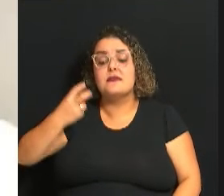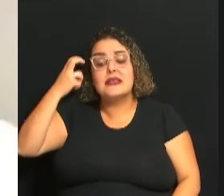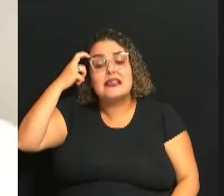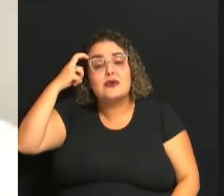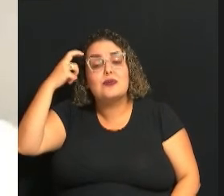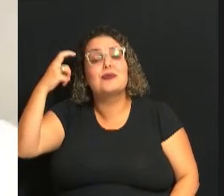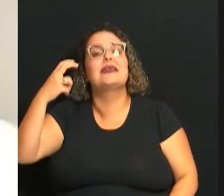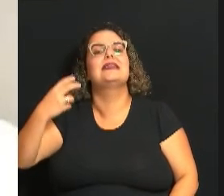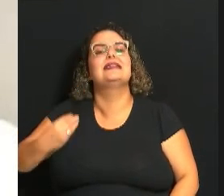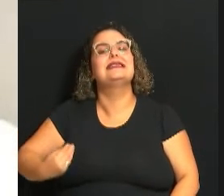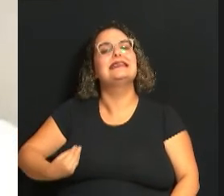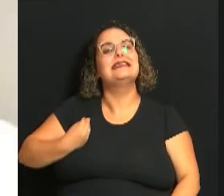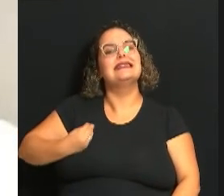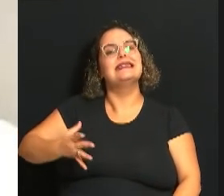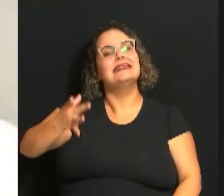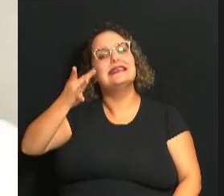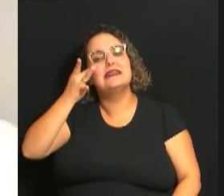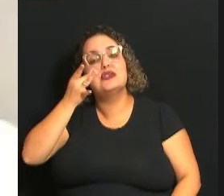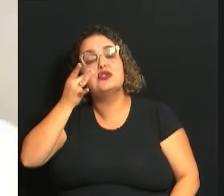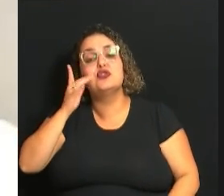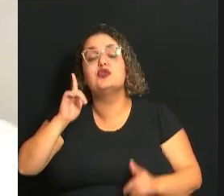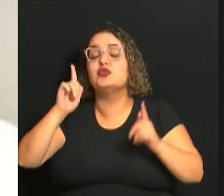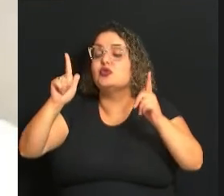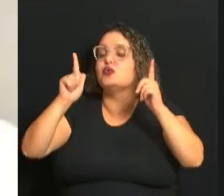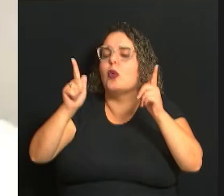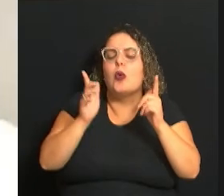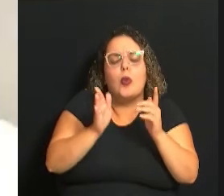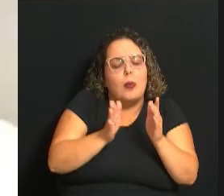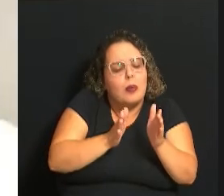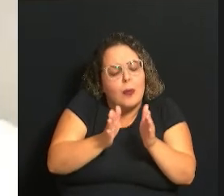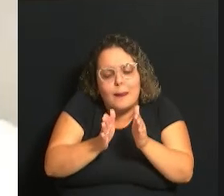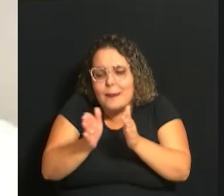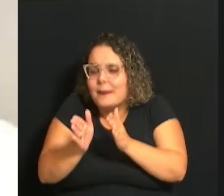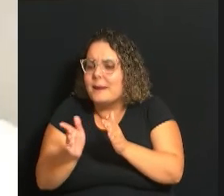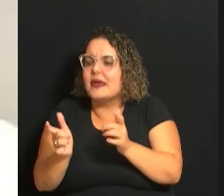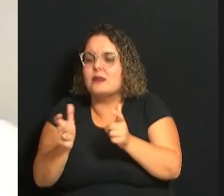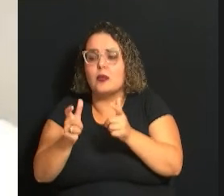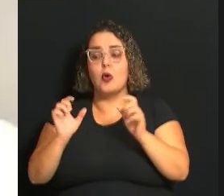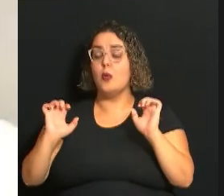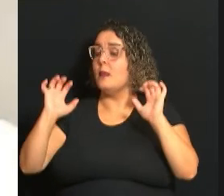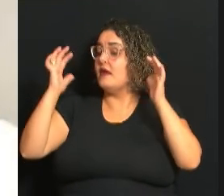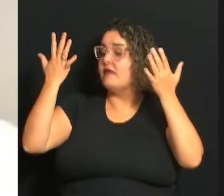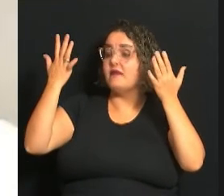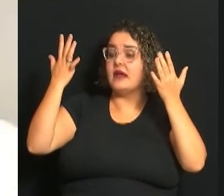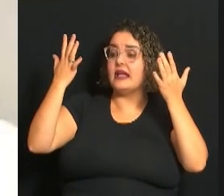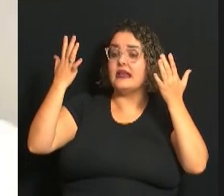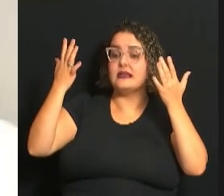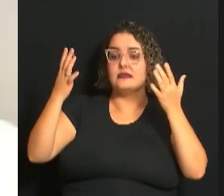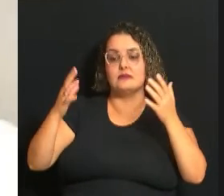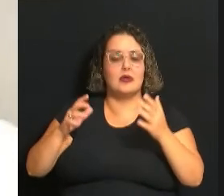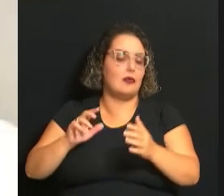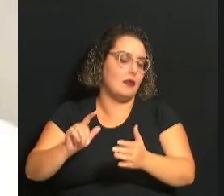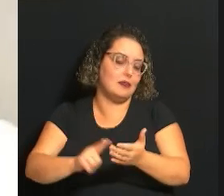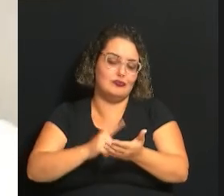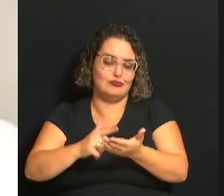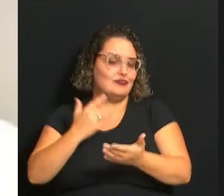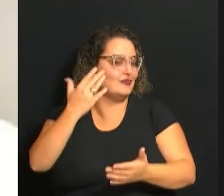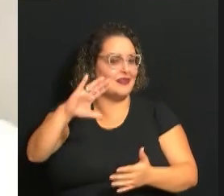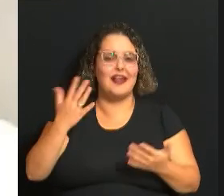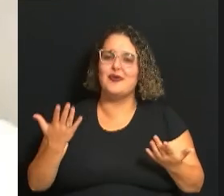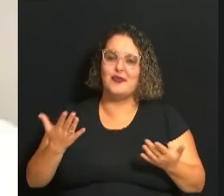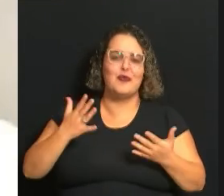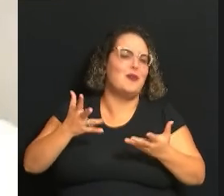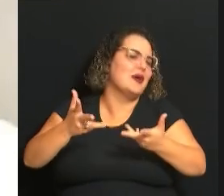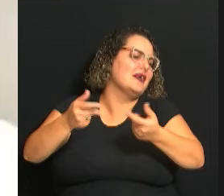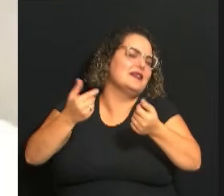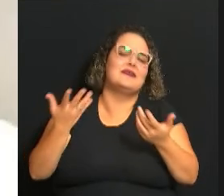presença, de poder curtir pequenos momentos, sejam eles, né, uma festa, como foi o lançamento do meu livro, que foi maravilhoso,